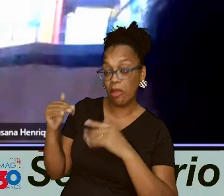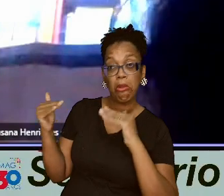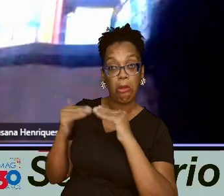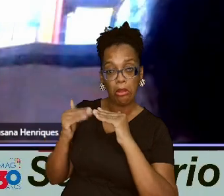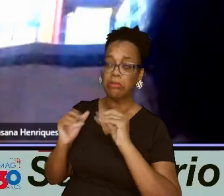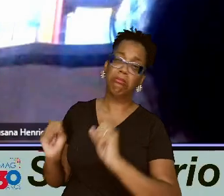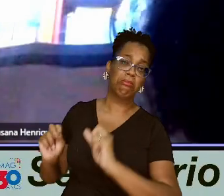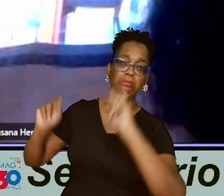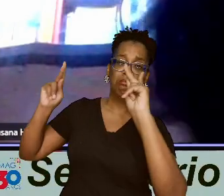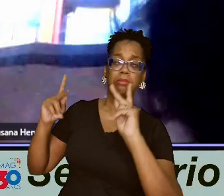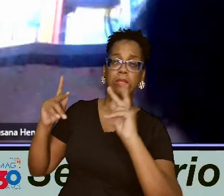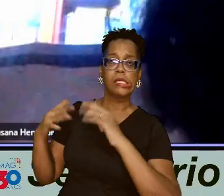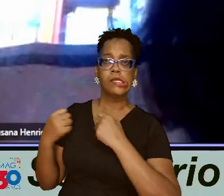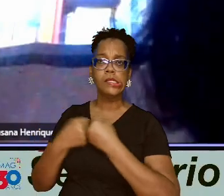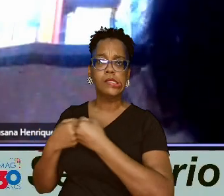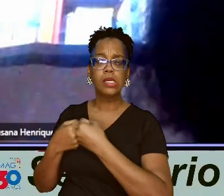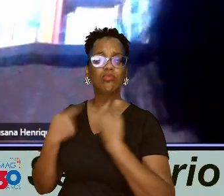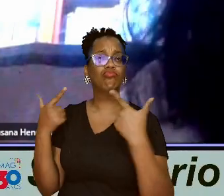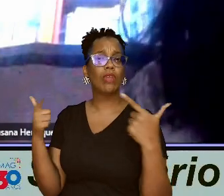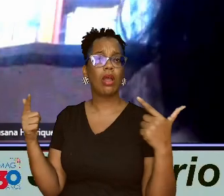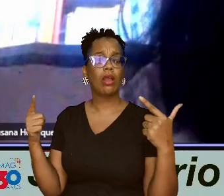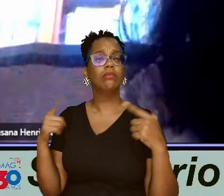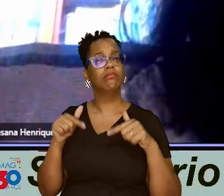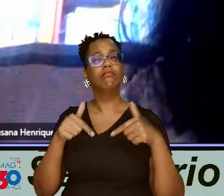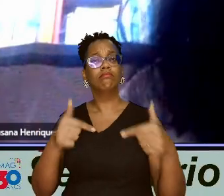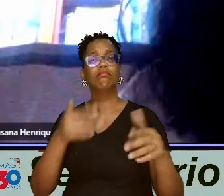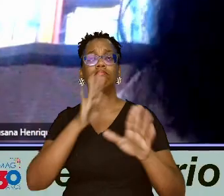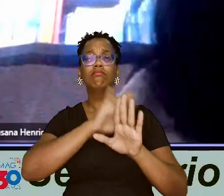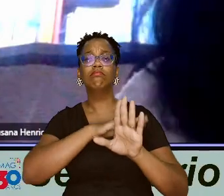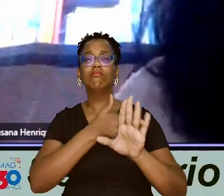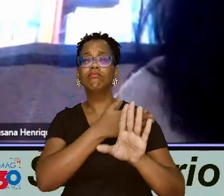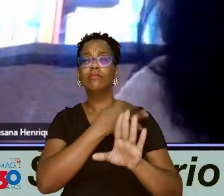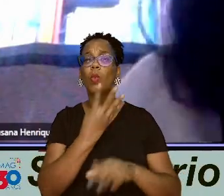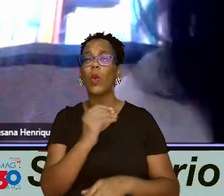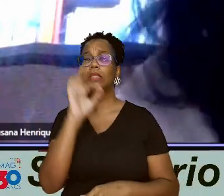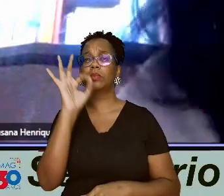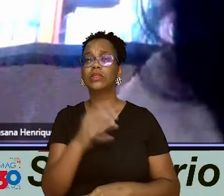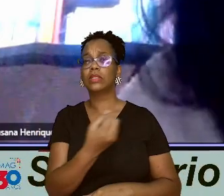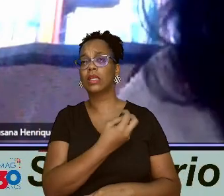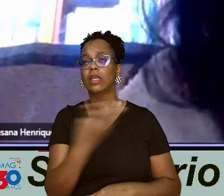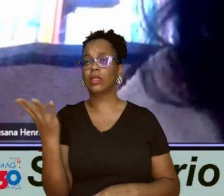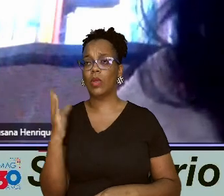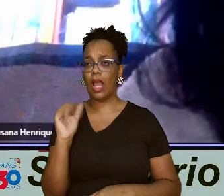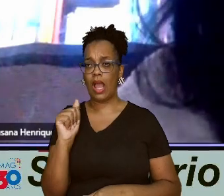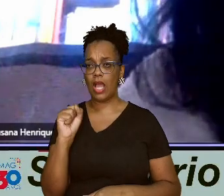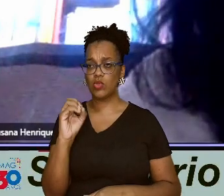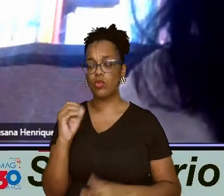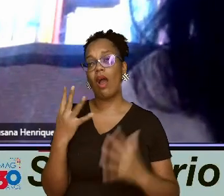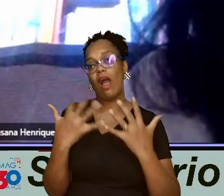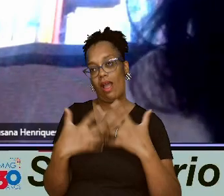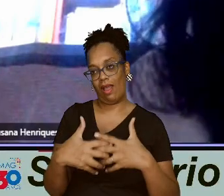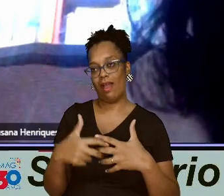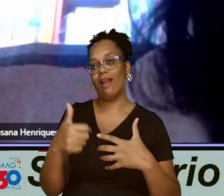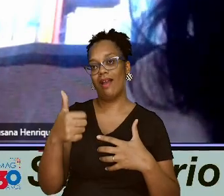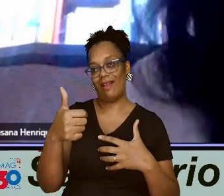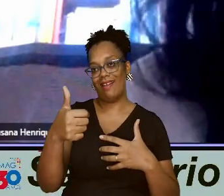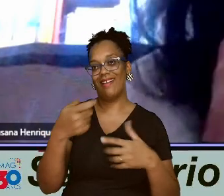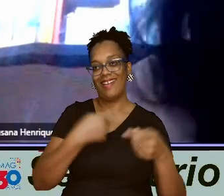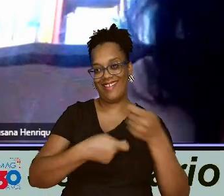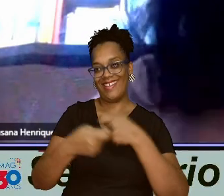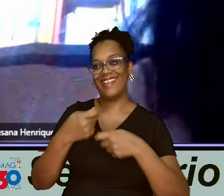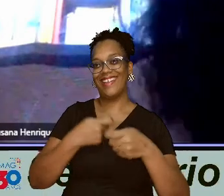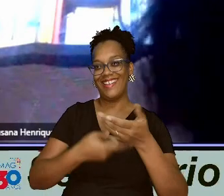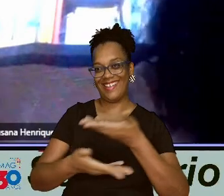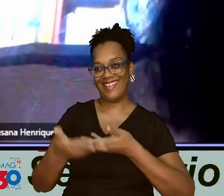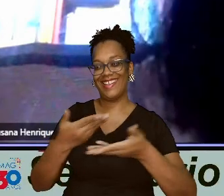tem resistência. Então, você aplica o precedente 40% e tantos% dos casos. Aí funciona como mecanismo de gestão, porque você não